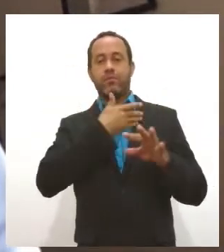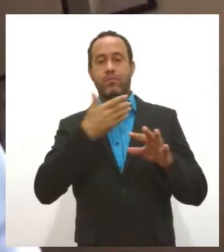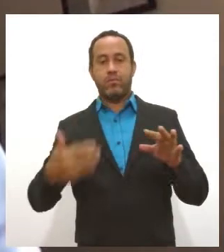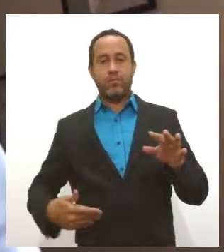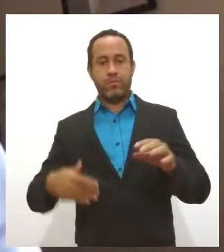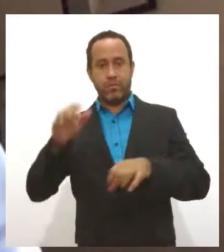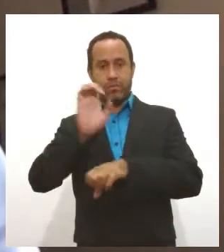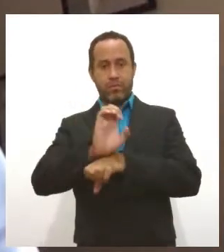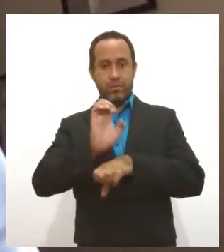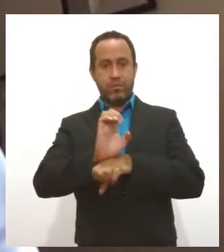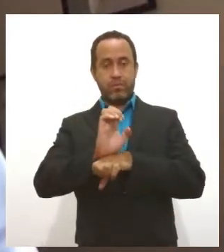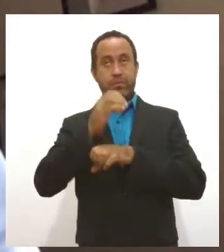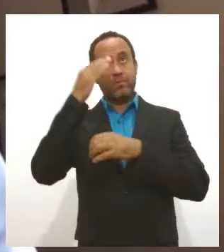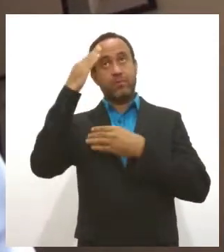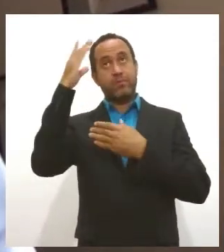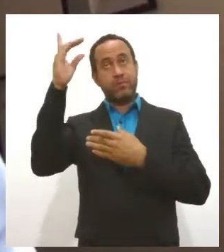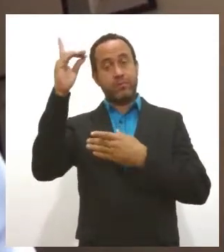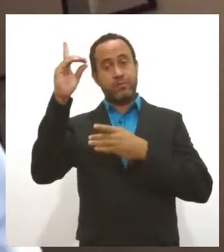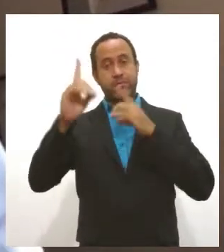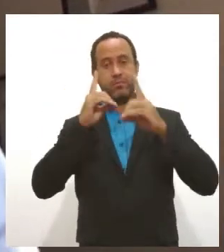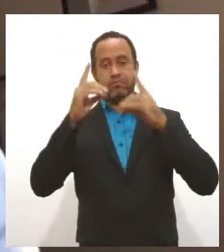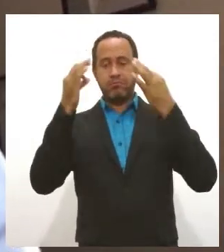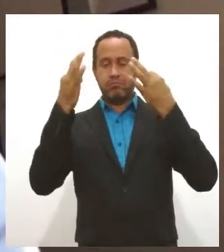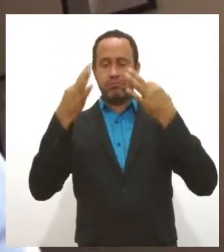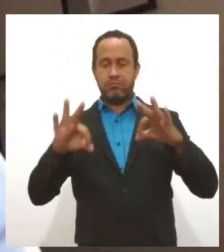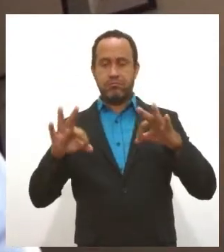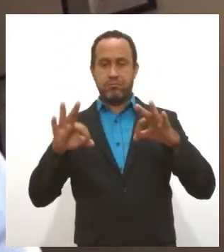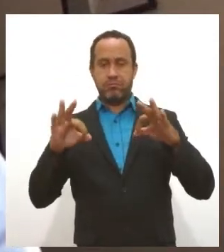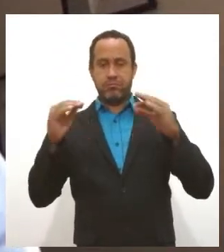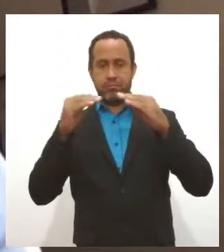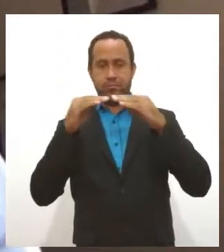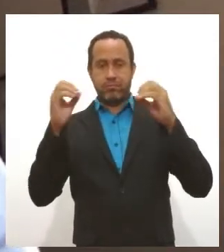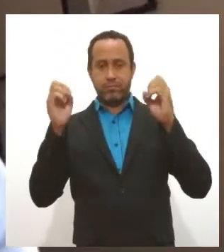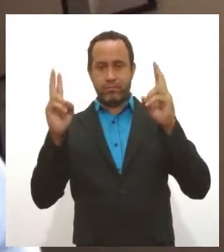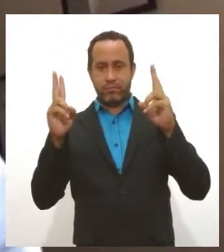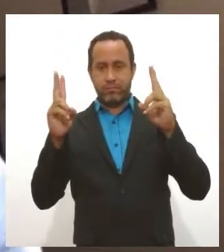Estado. E graças a Deus esse diálogo deu certo.